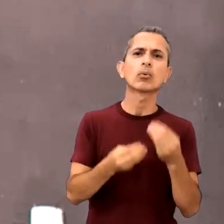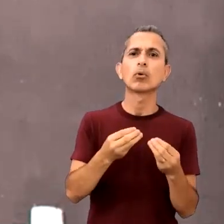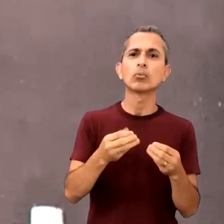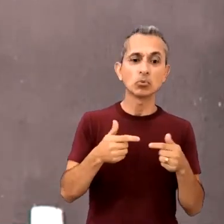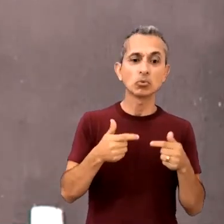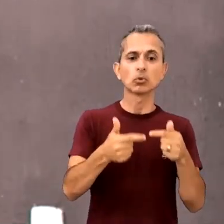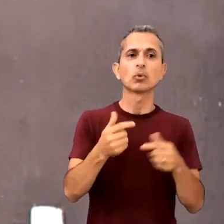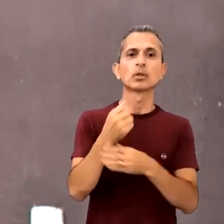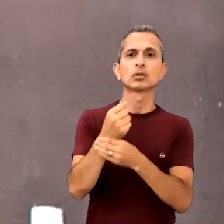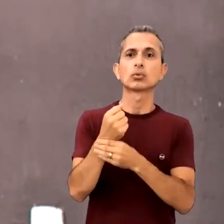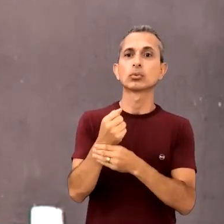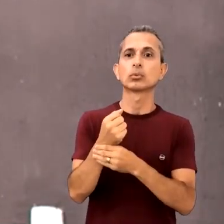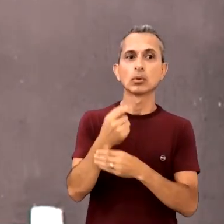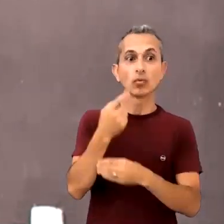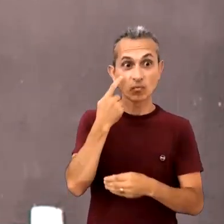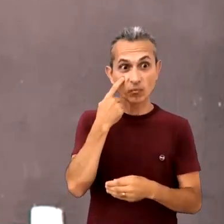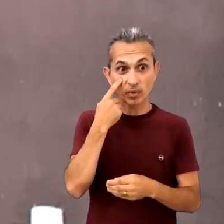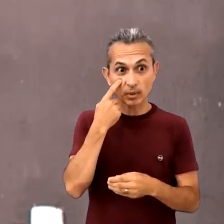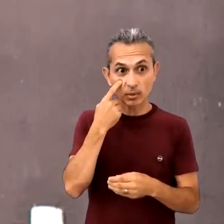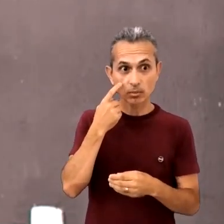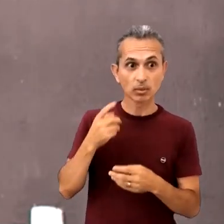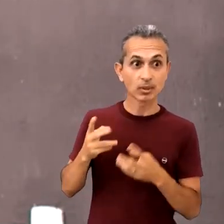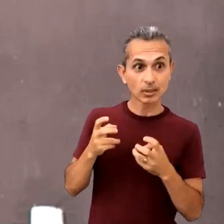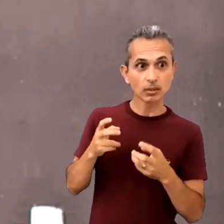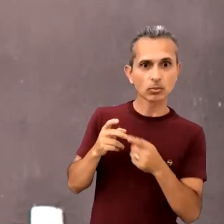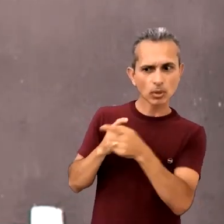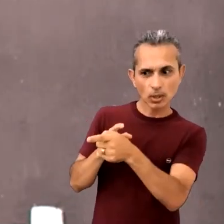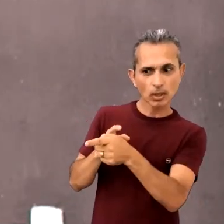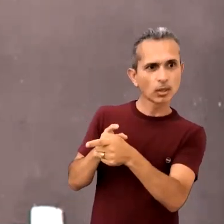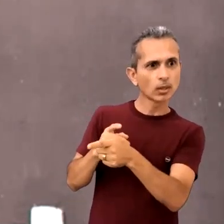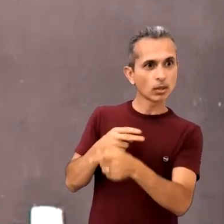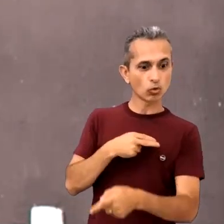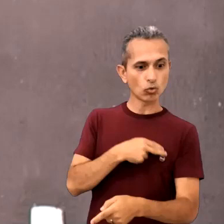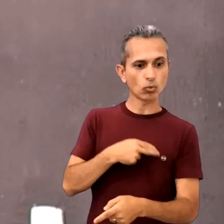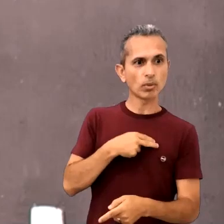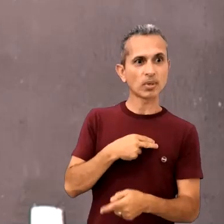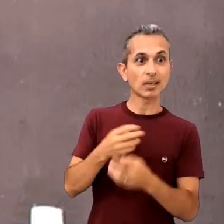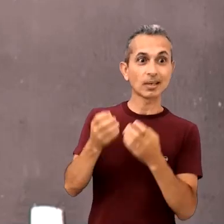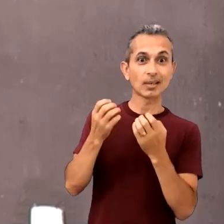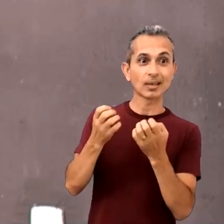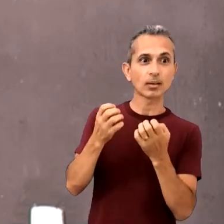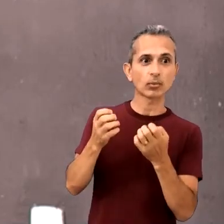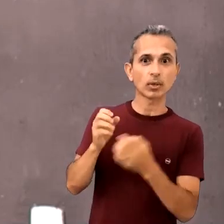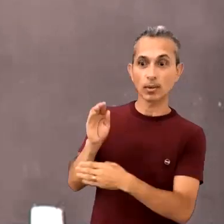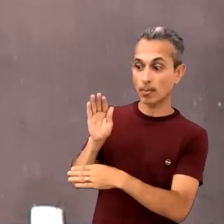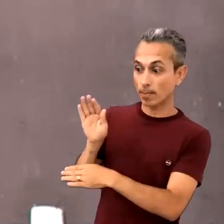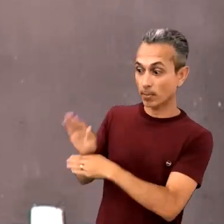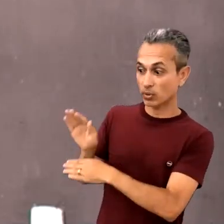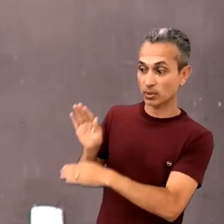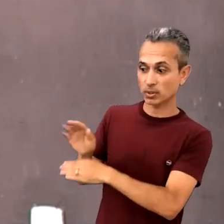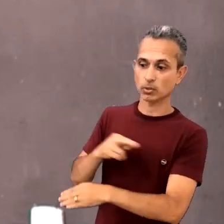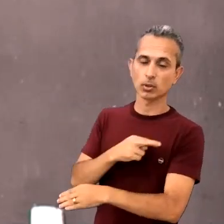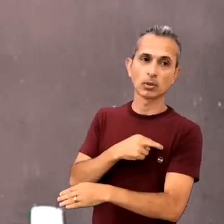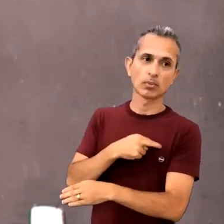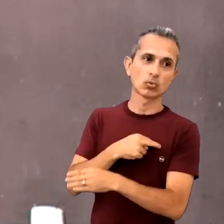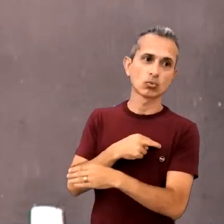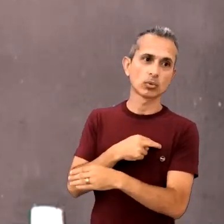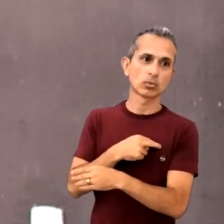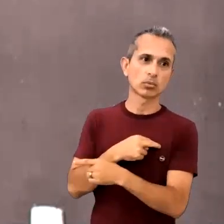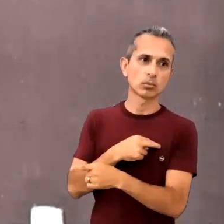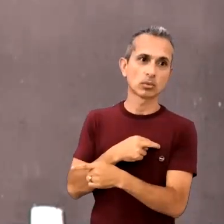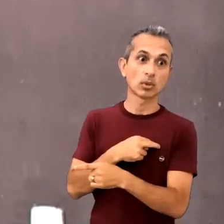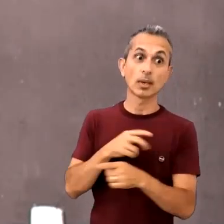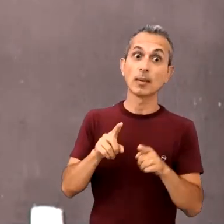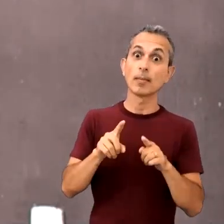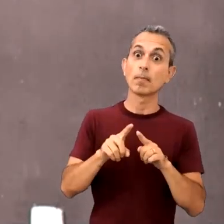A gente vê que Noemi está em busca de proteção e segurança para sua nora. Isso é bom. Mas ela arriscou muito no